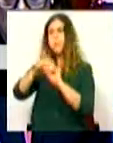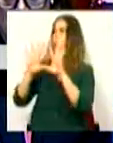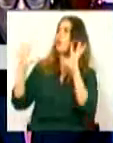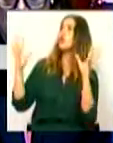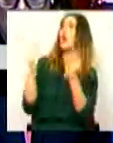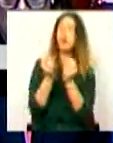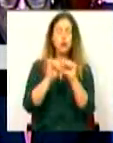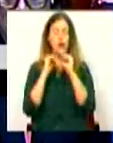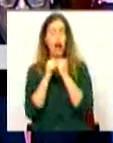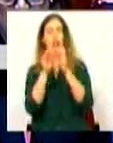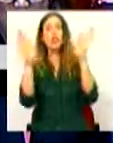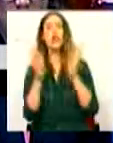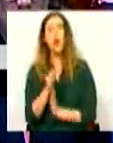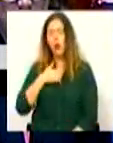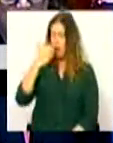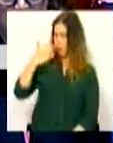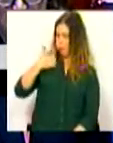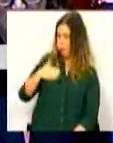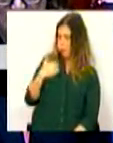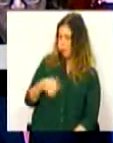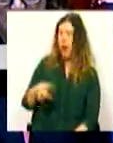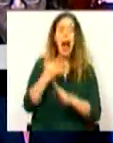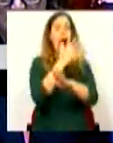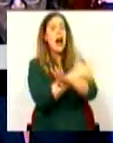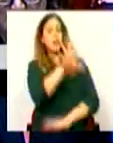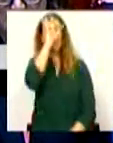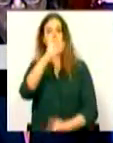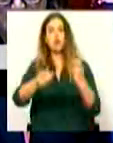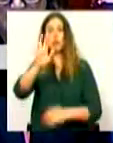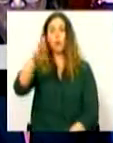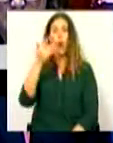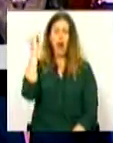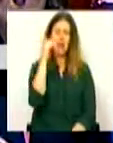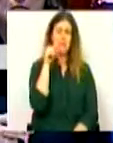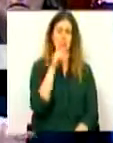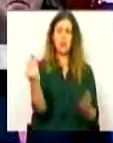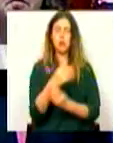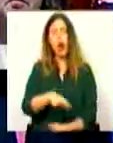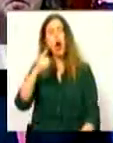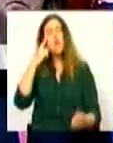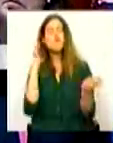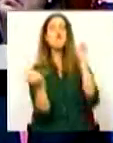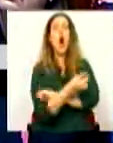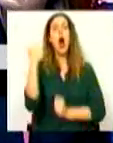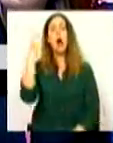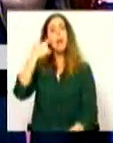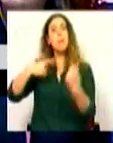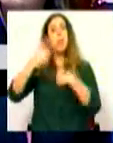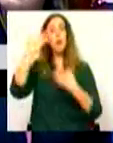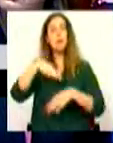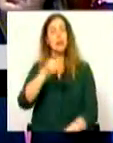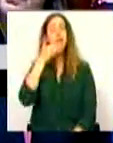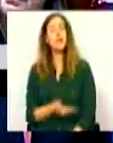sociedade. Orgulho-me de ter sido Ministro da Justiça à época em que este crime se tornou crime público. Mas a experiência também